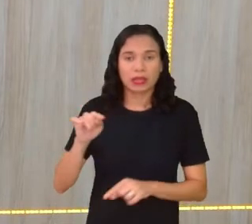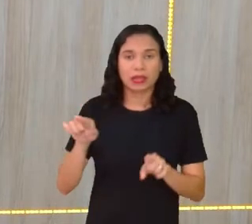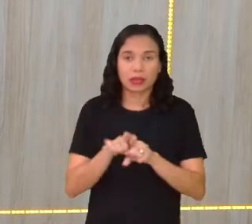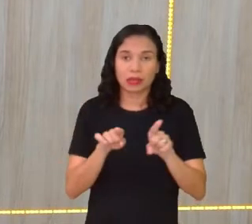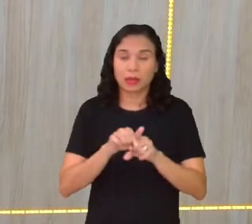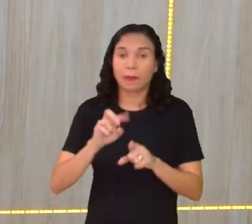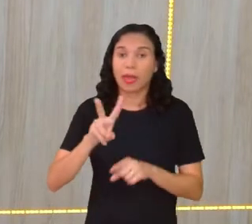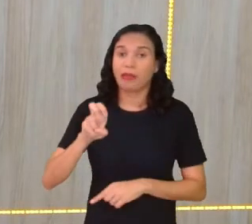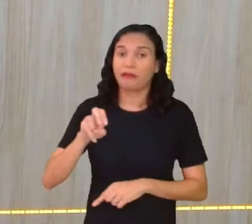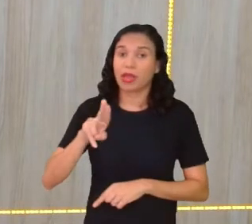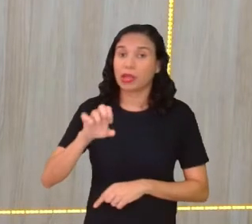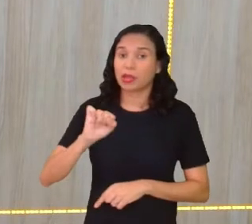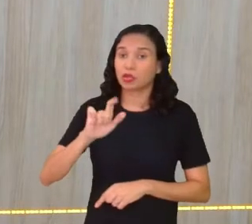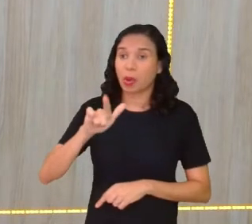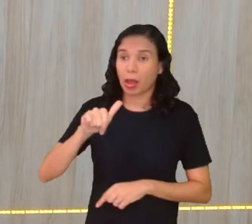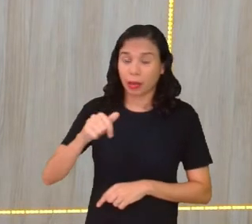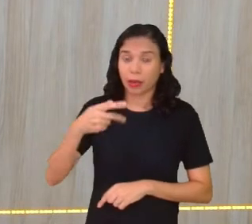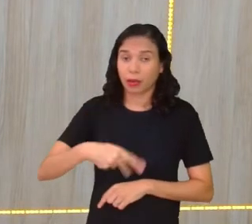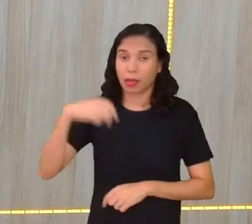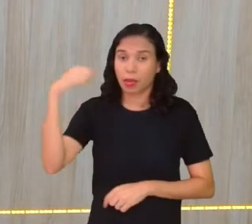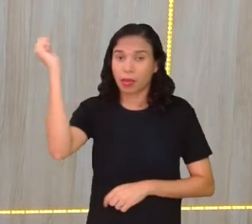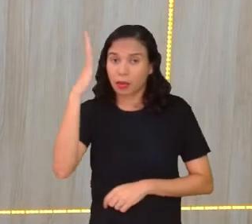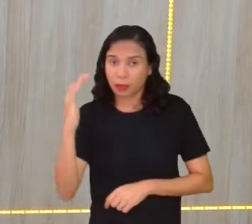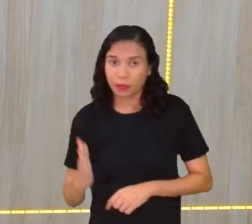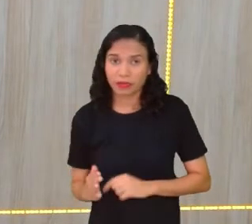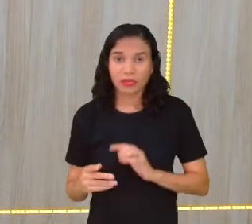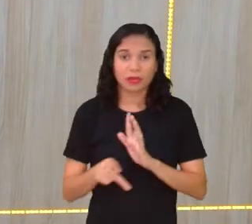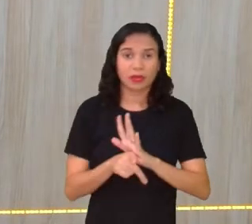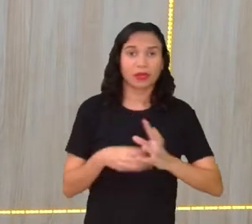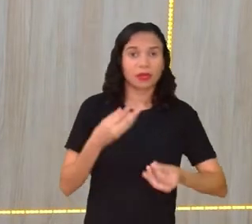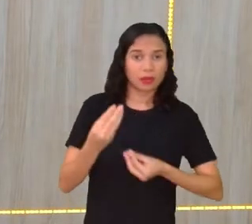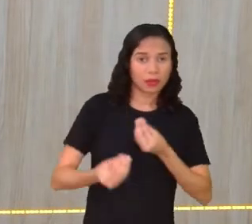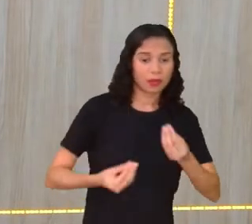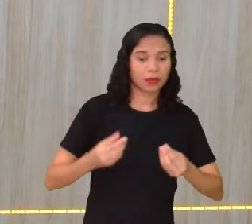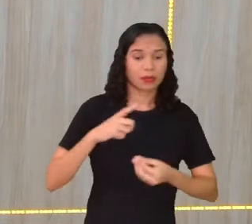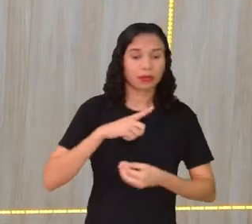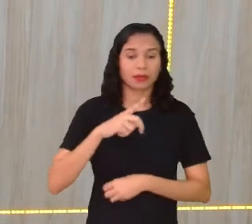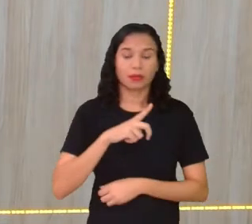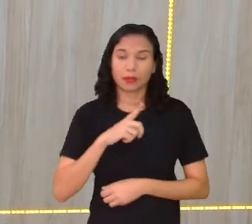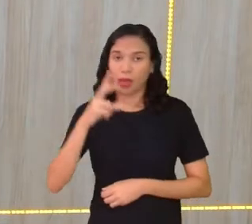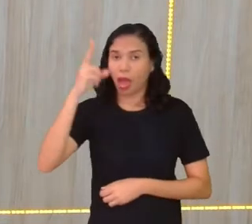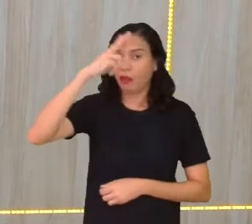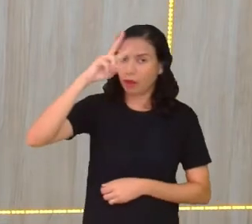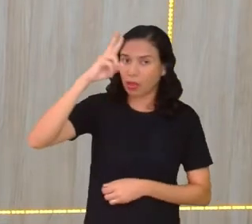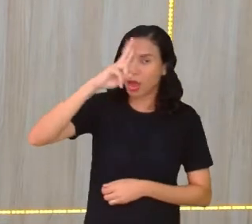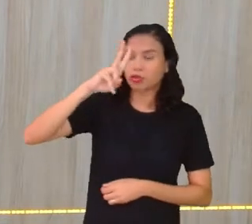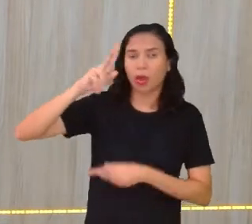venezuelanos no Brasil, certo? Então a gente teve aí uma migração desse pessoal, né,